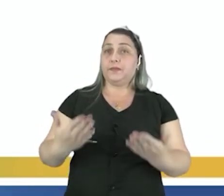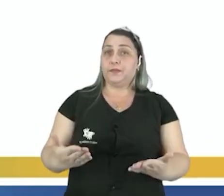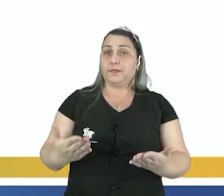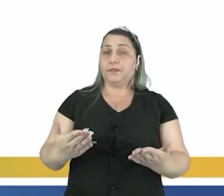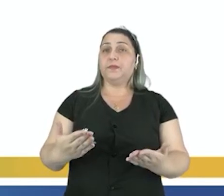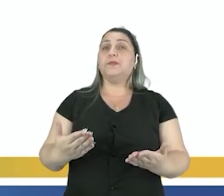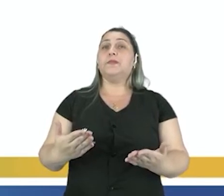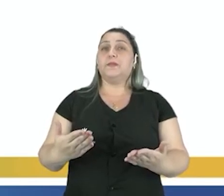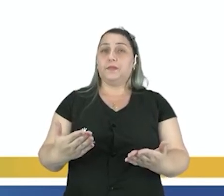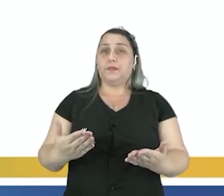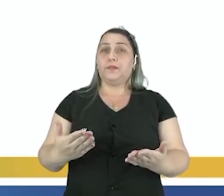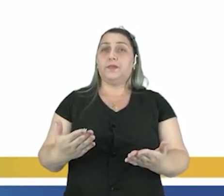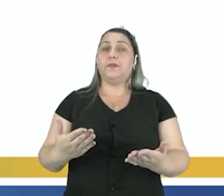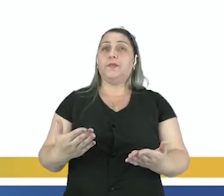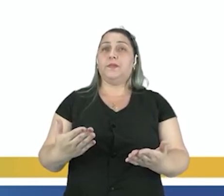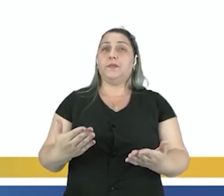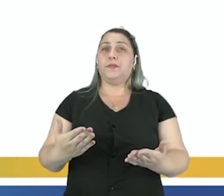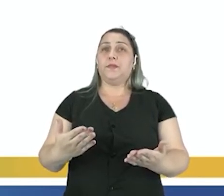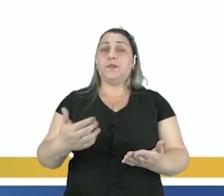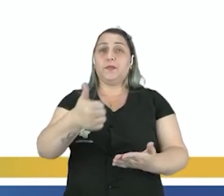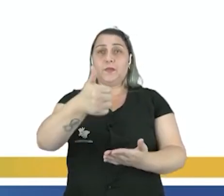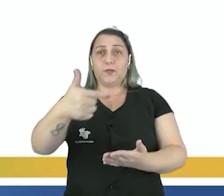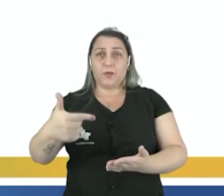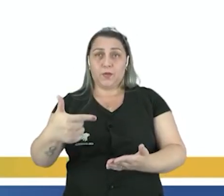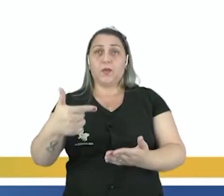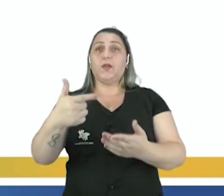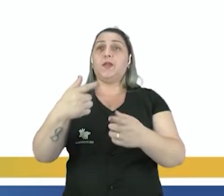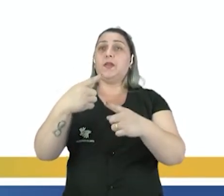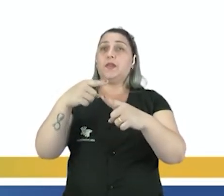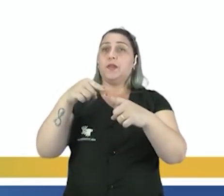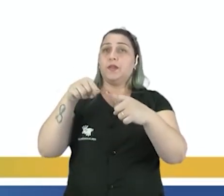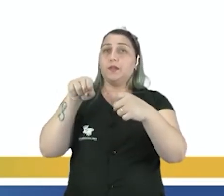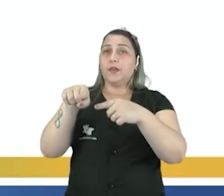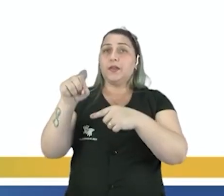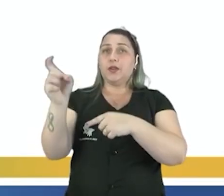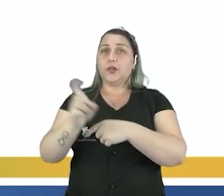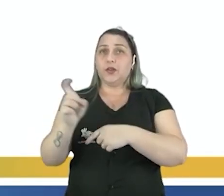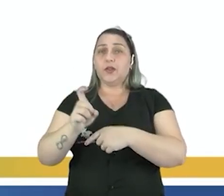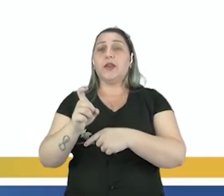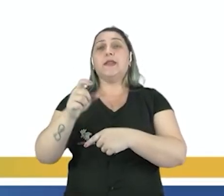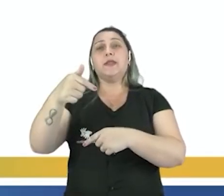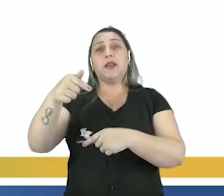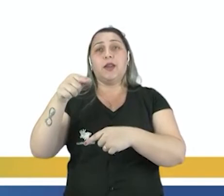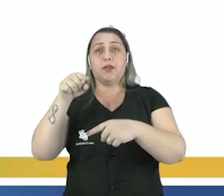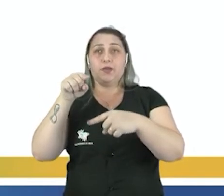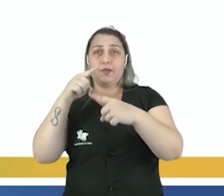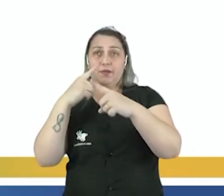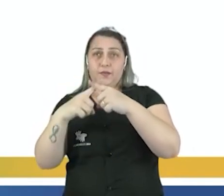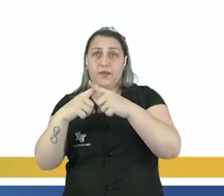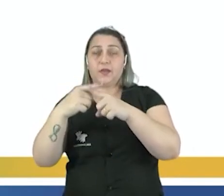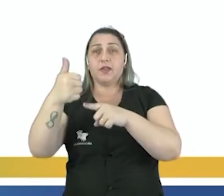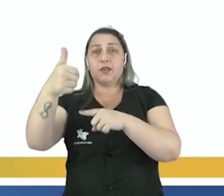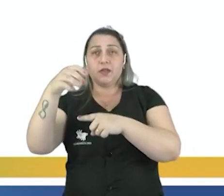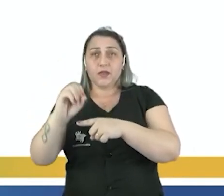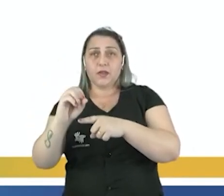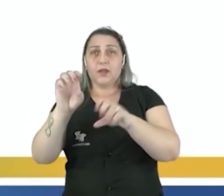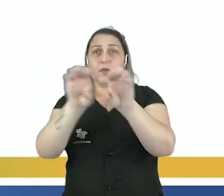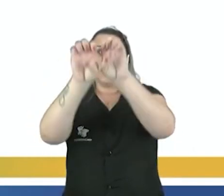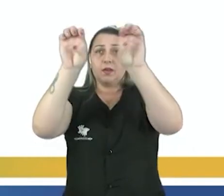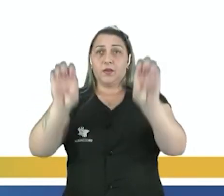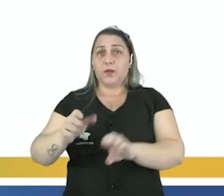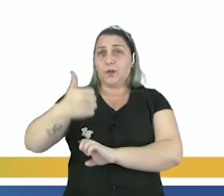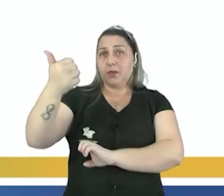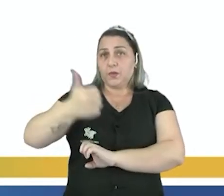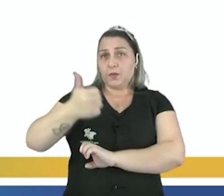aplicando, né, o produto dos meios pelos extremos, 12 vezes x vai ser igual a 7 vezes 10. E nós vamos montar aí uma equação do primeiro